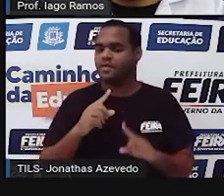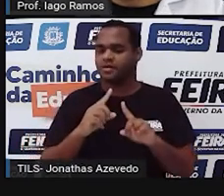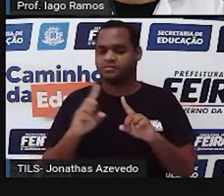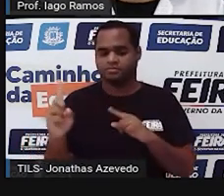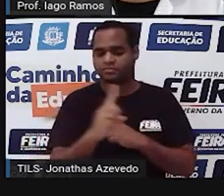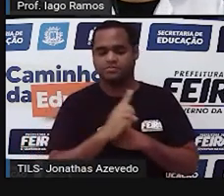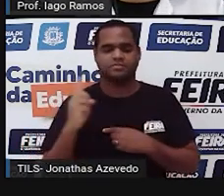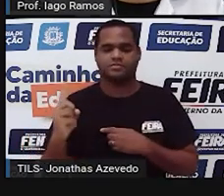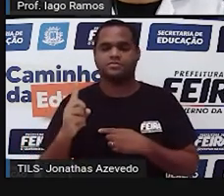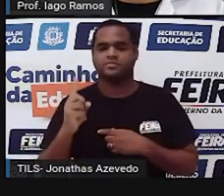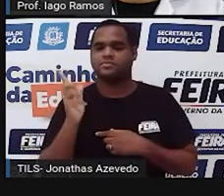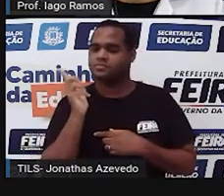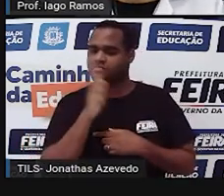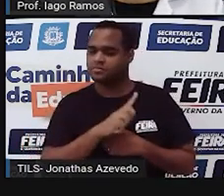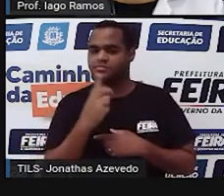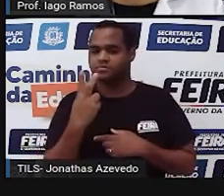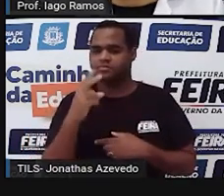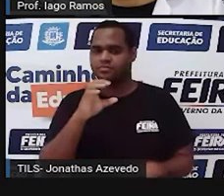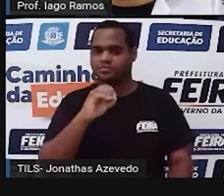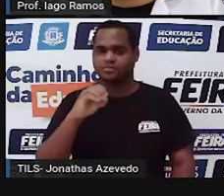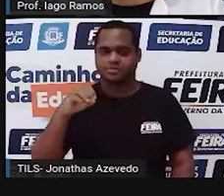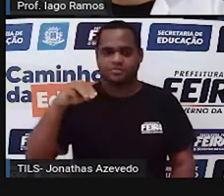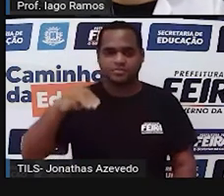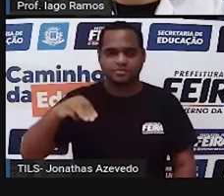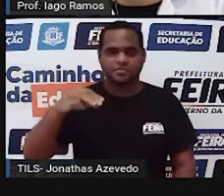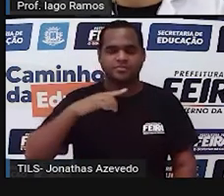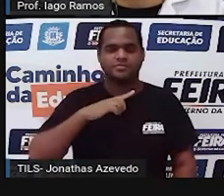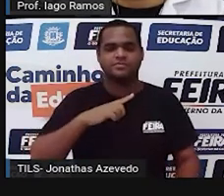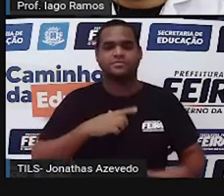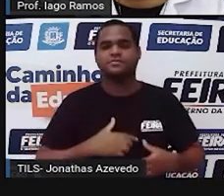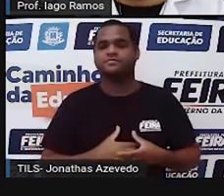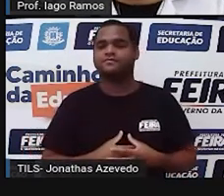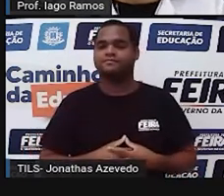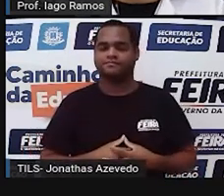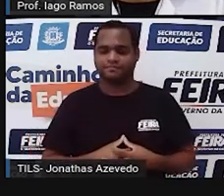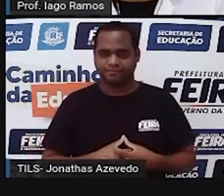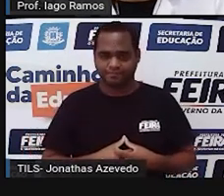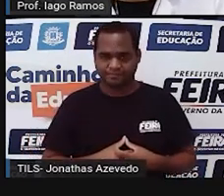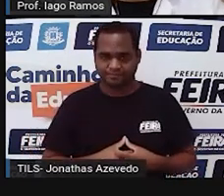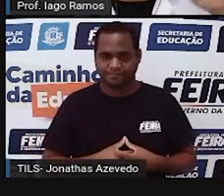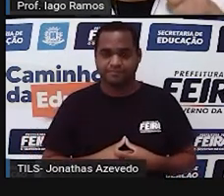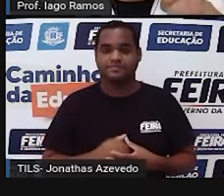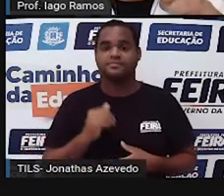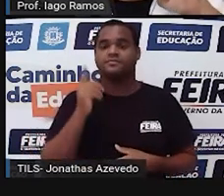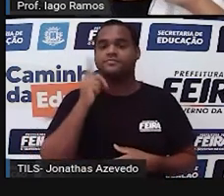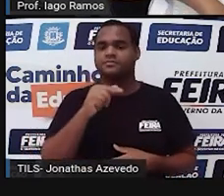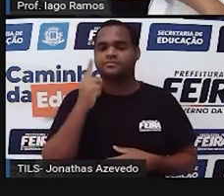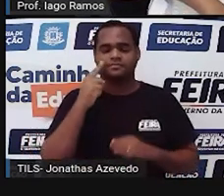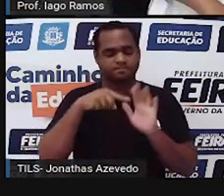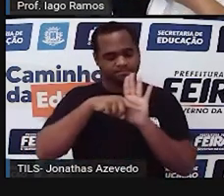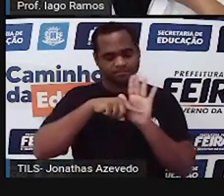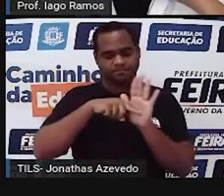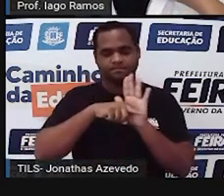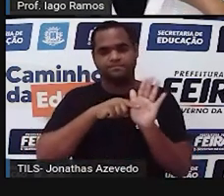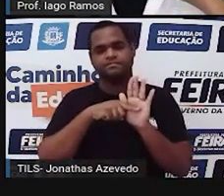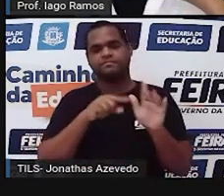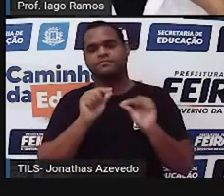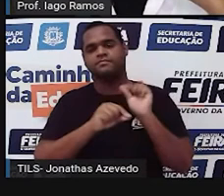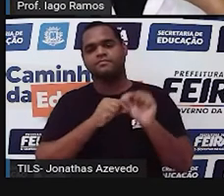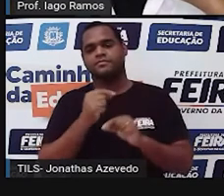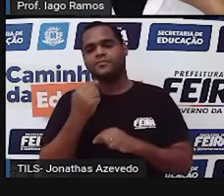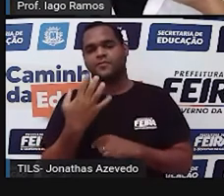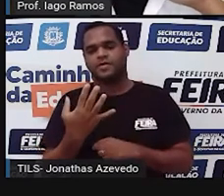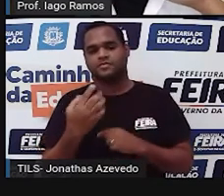uma volta você corre 200 metros mas foram quatro tonalizar aqui comigo Olha só quatro voltas